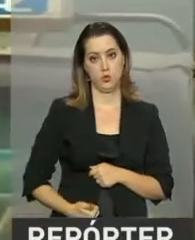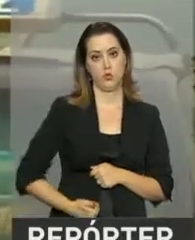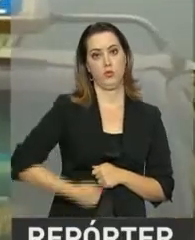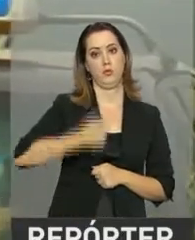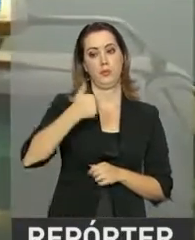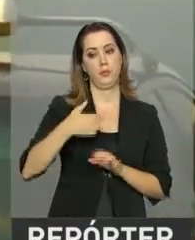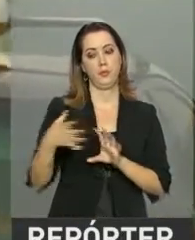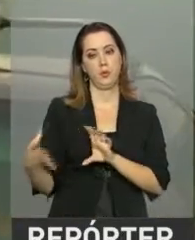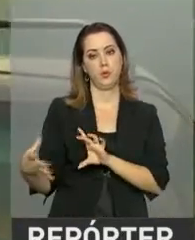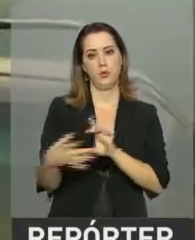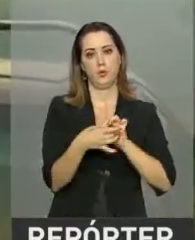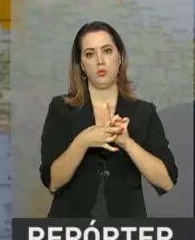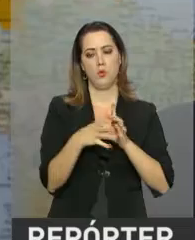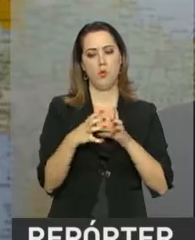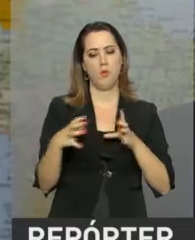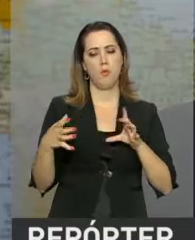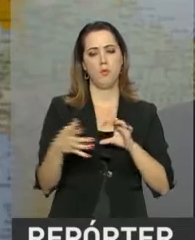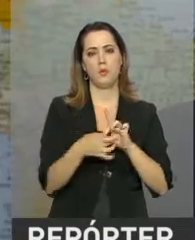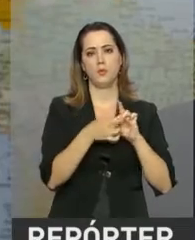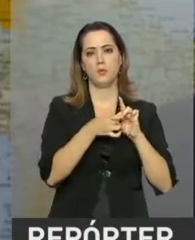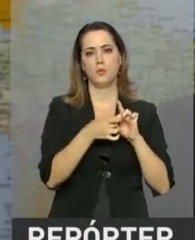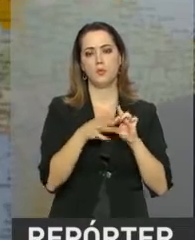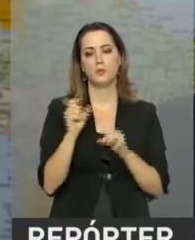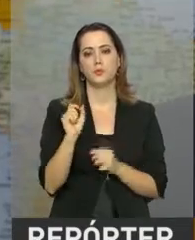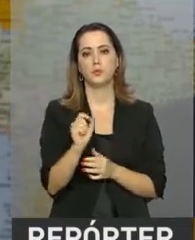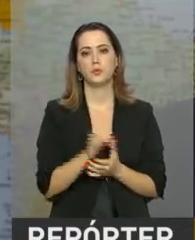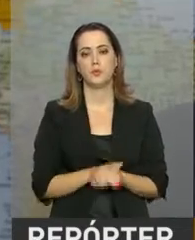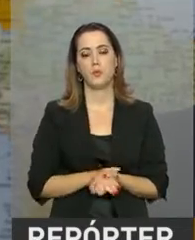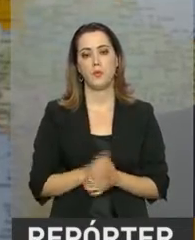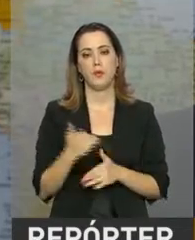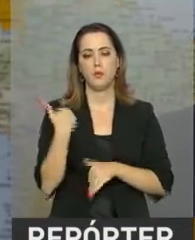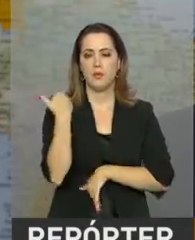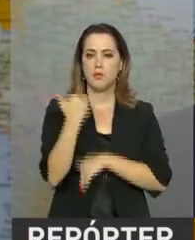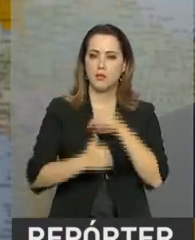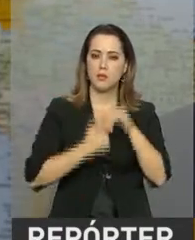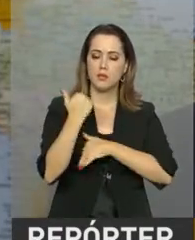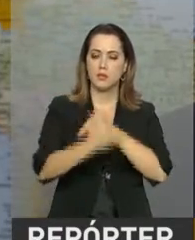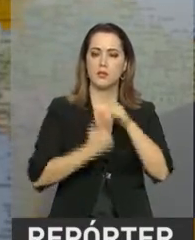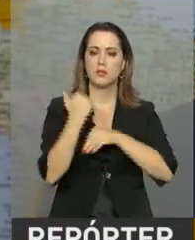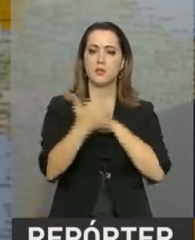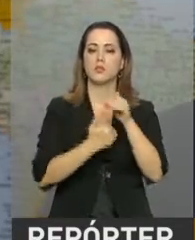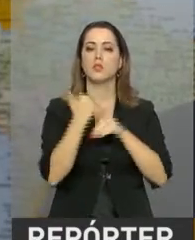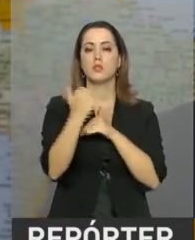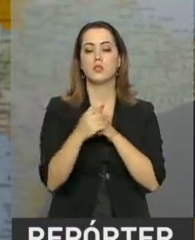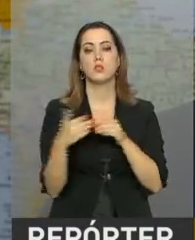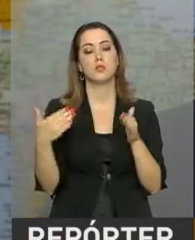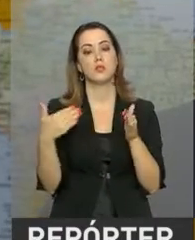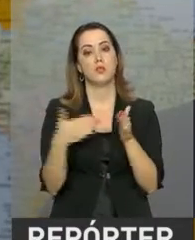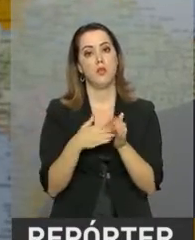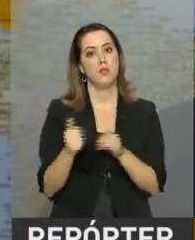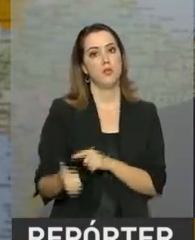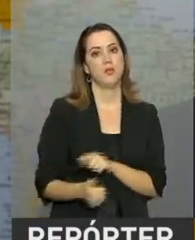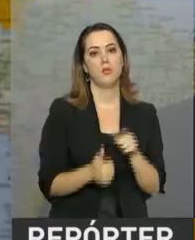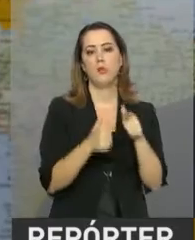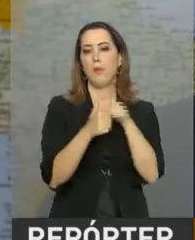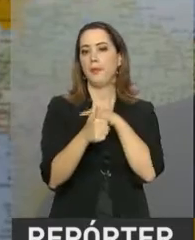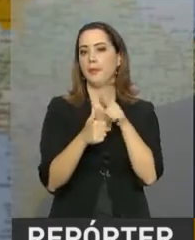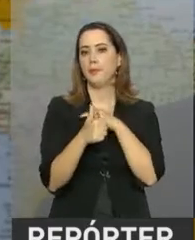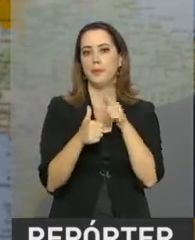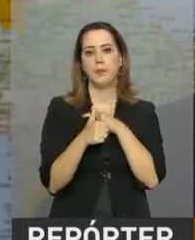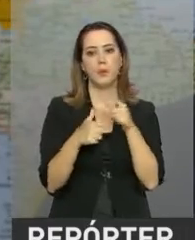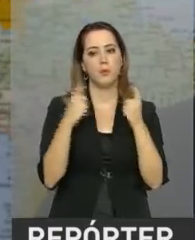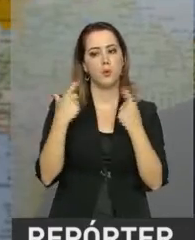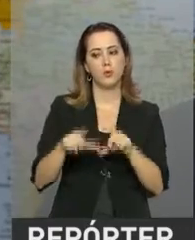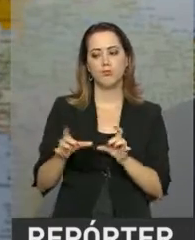maior parceiro comercial do Brasil cresceu rapidamente até meados anos 2000 e se manter crescendo até se tornar o primeiro destino em